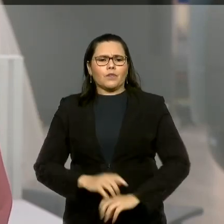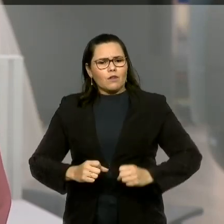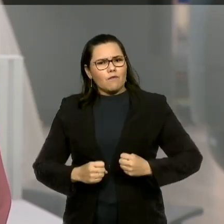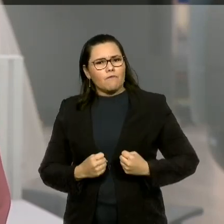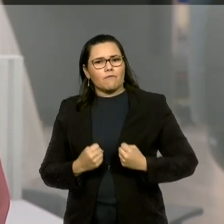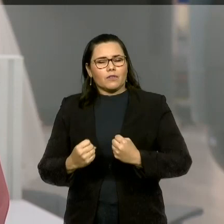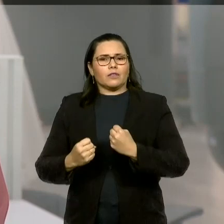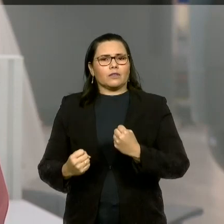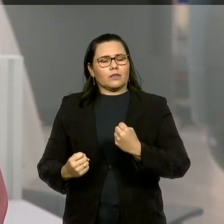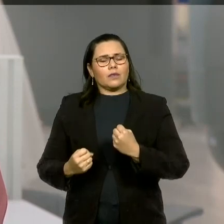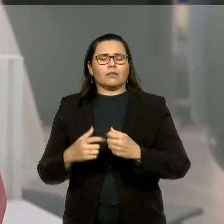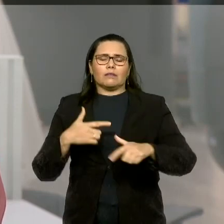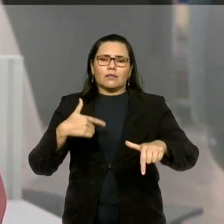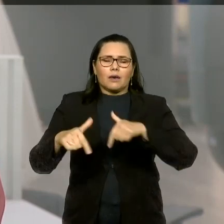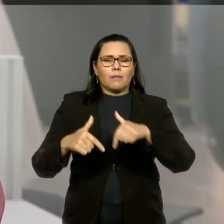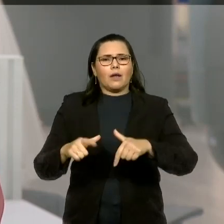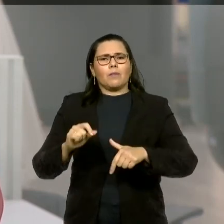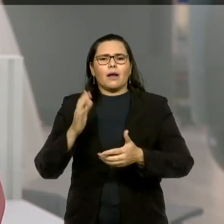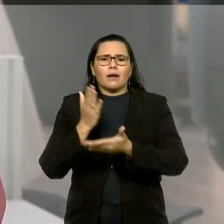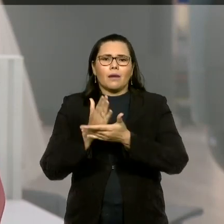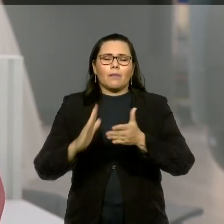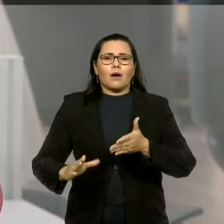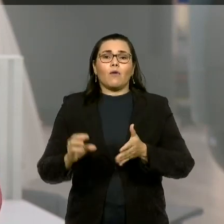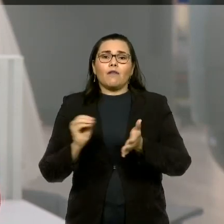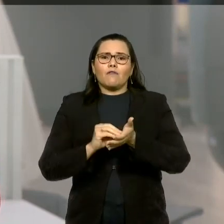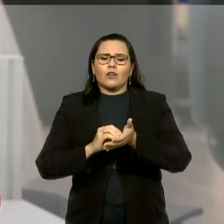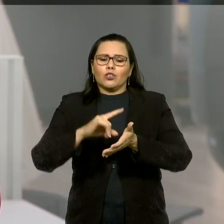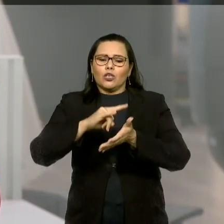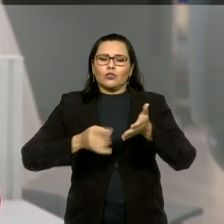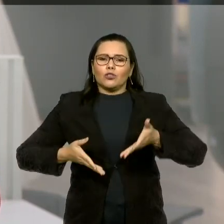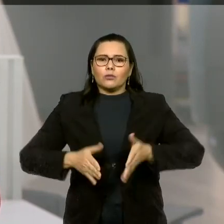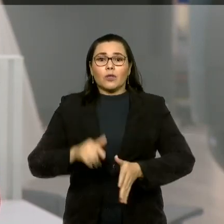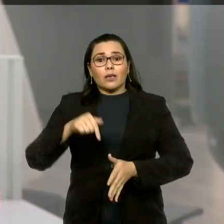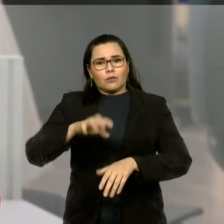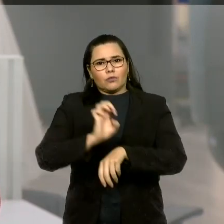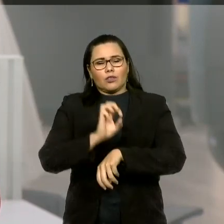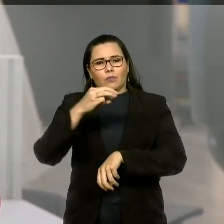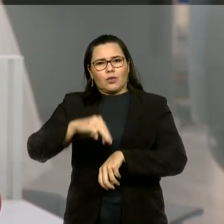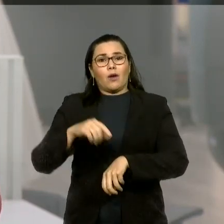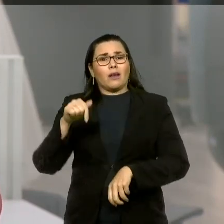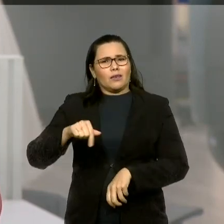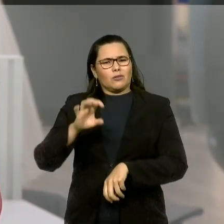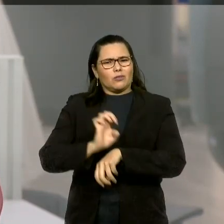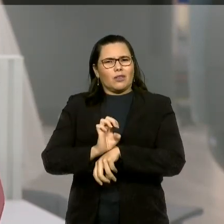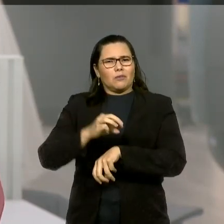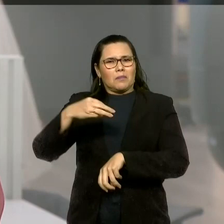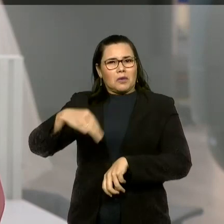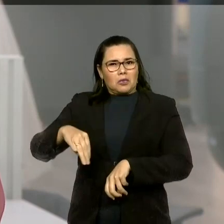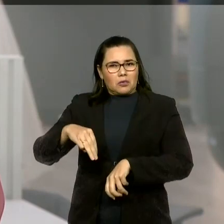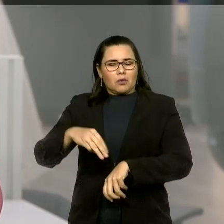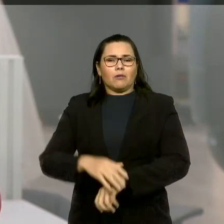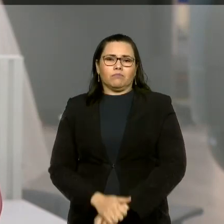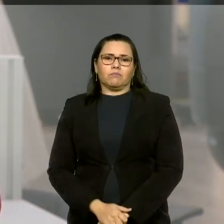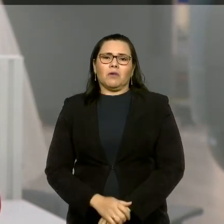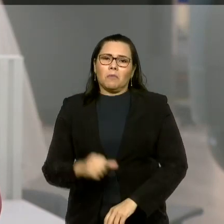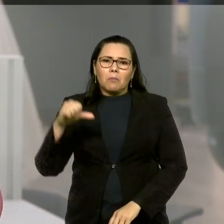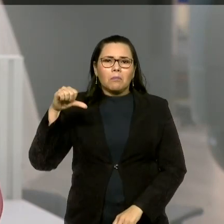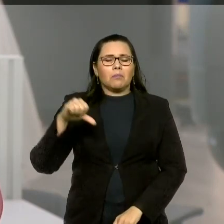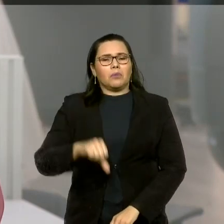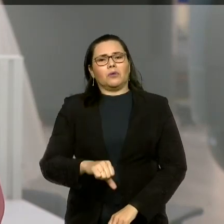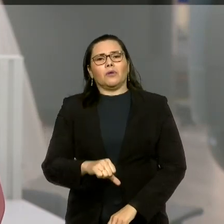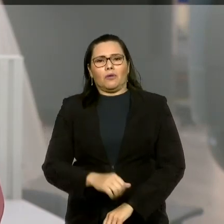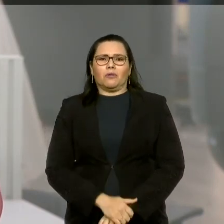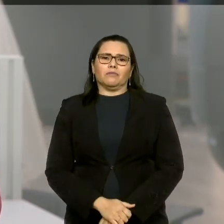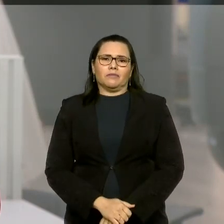ações de combate ao subregistro no Maranhão atualmente o estado lidera o ranking no nordeste em número de nascimentos